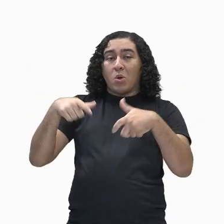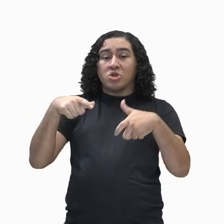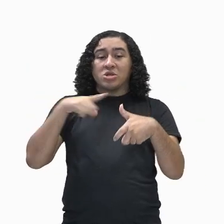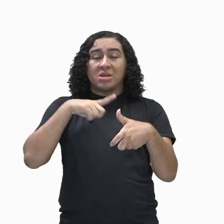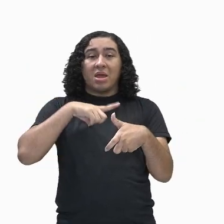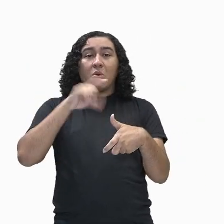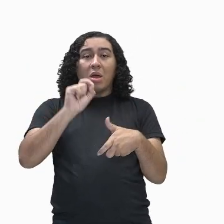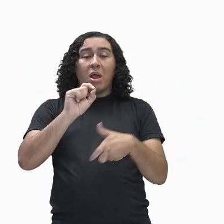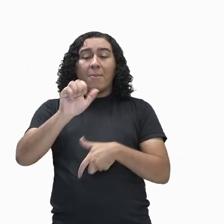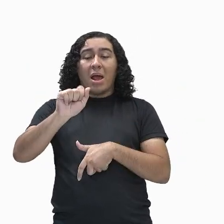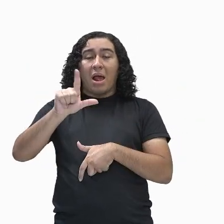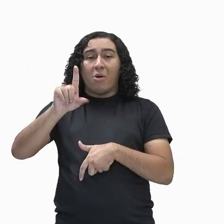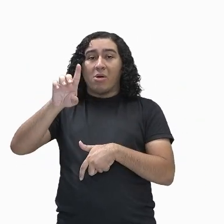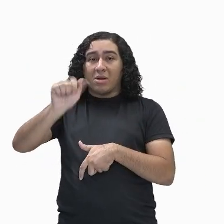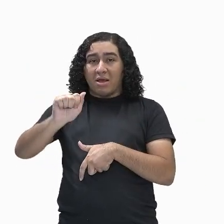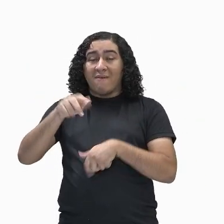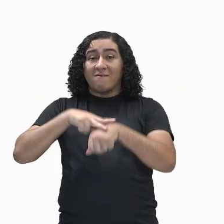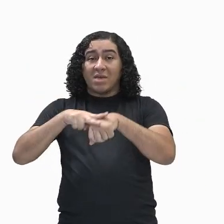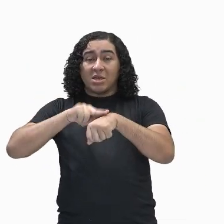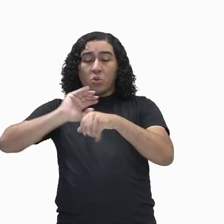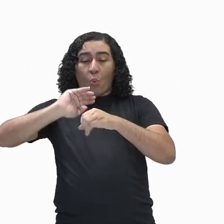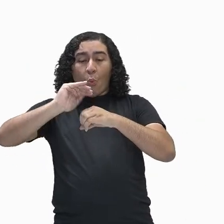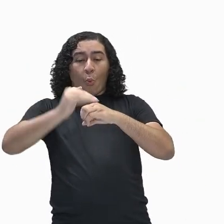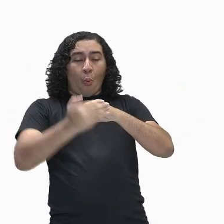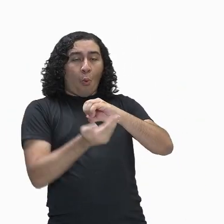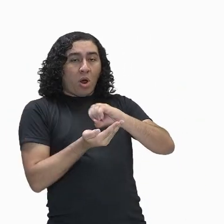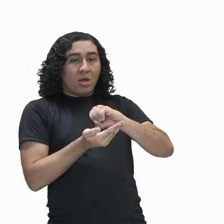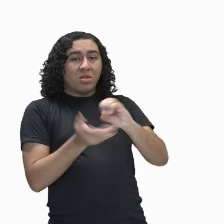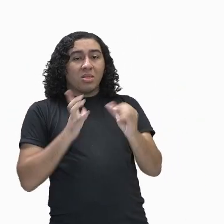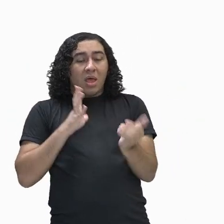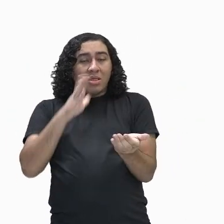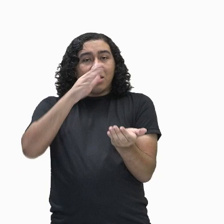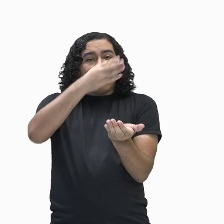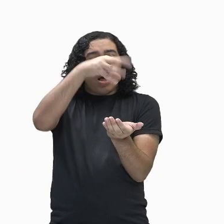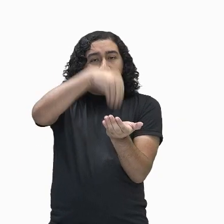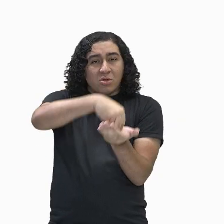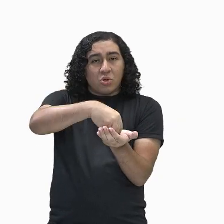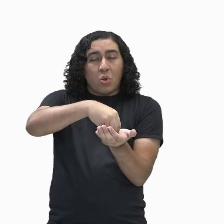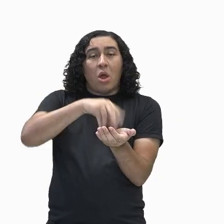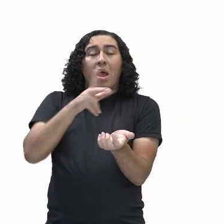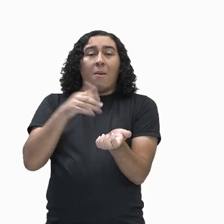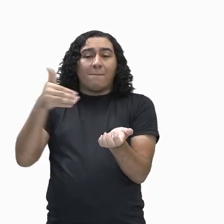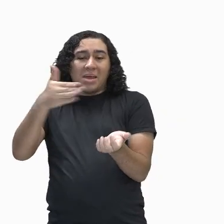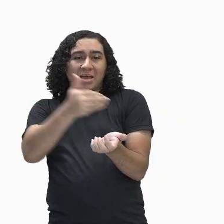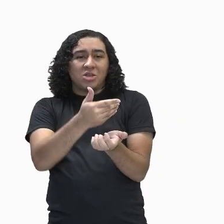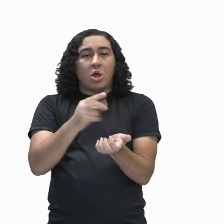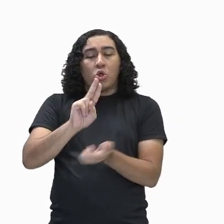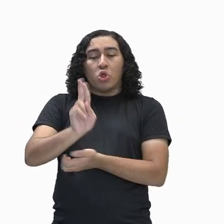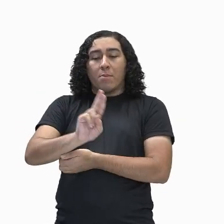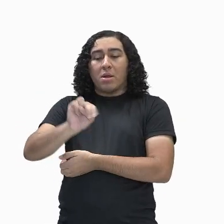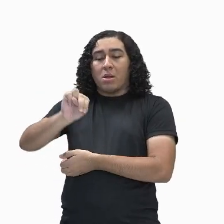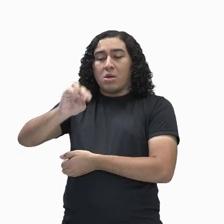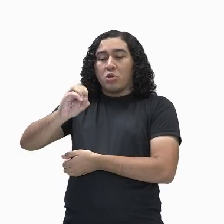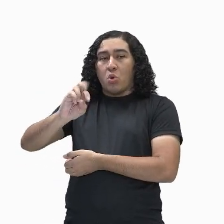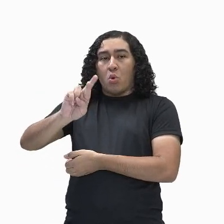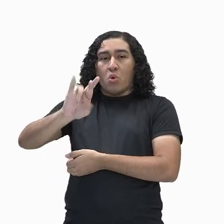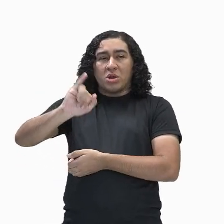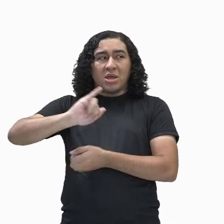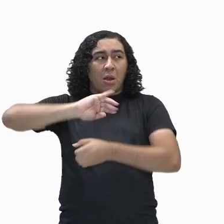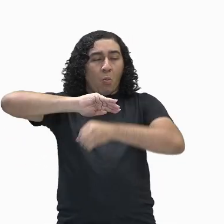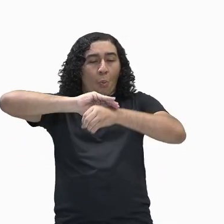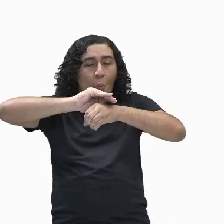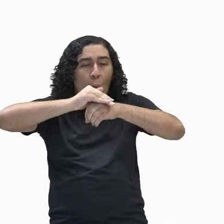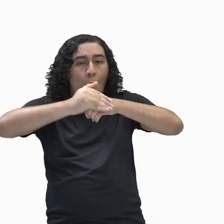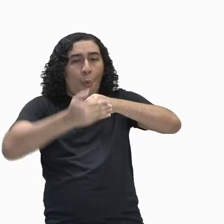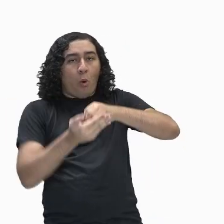uma alga que vai ser usada ali para fazer o sushi. A gente chama aí de nori, essa membrana mais